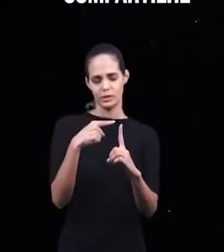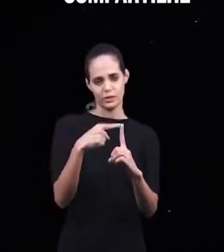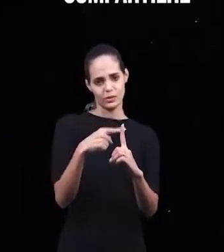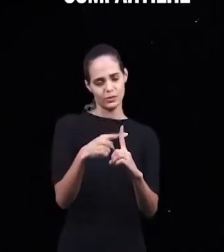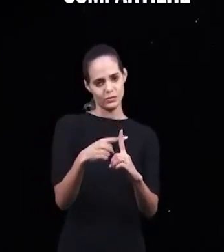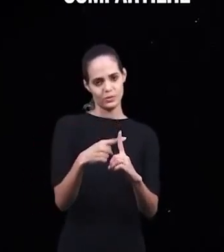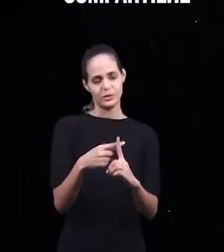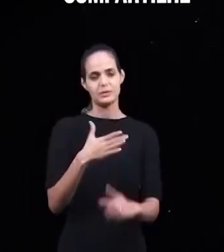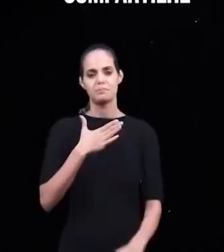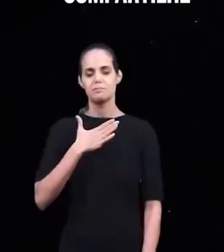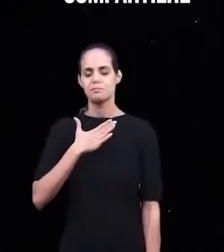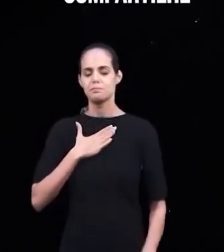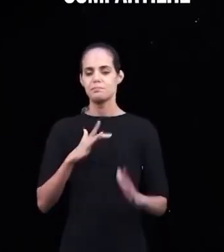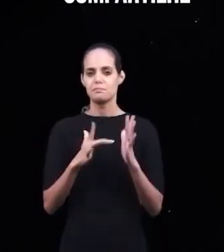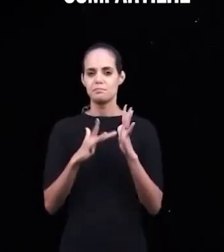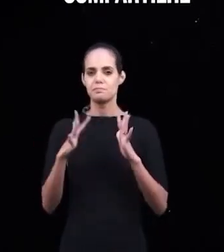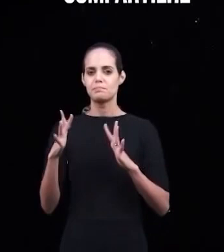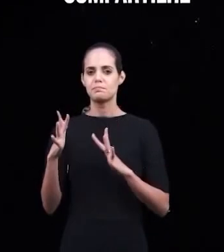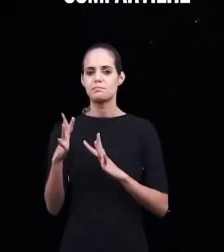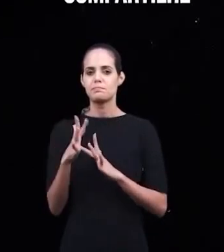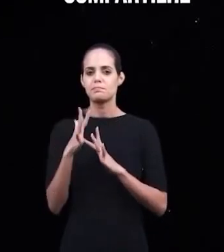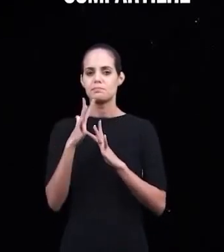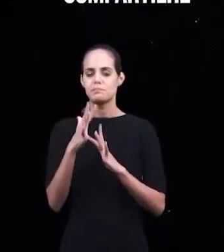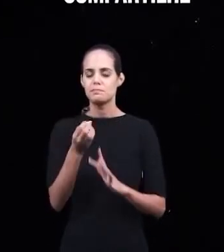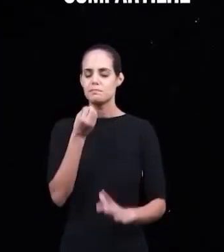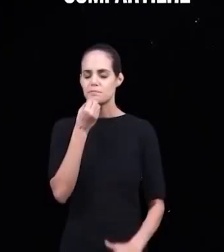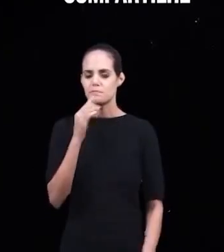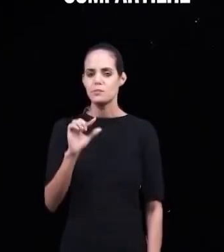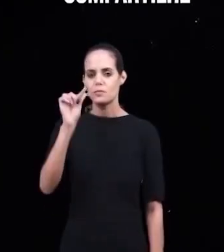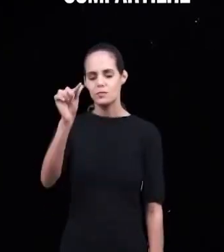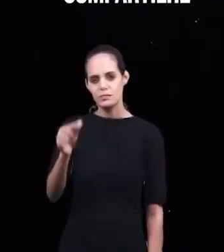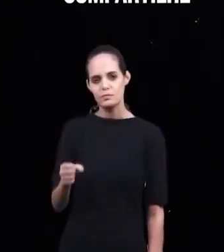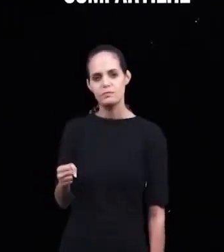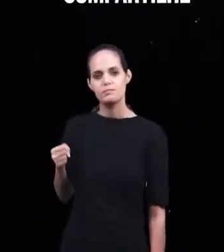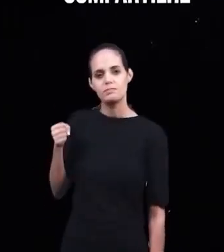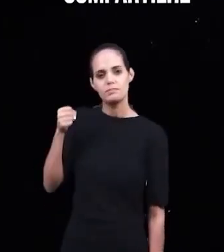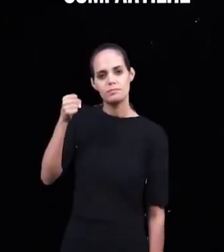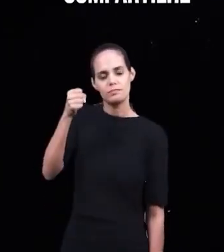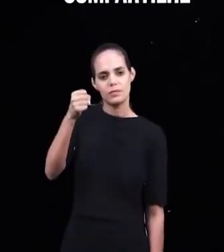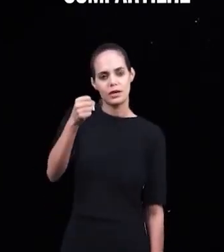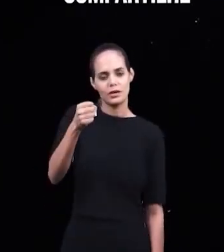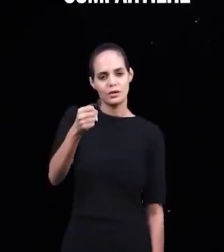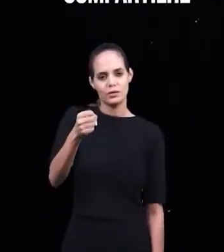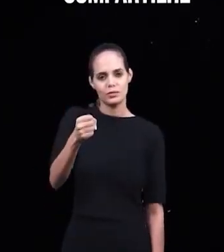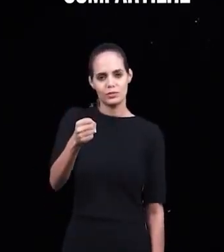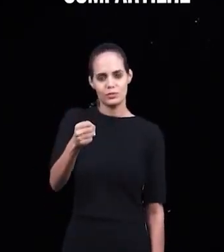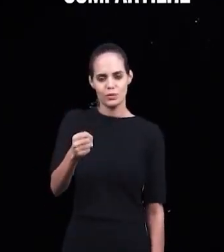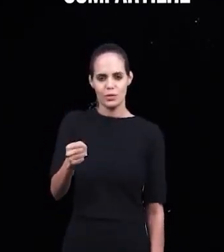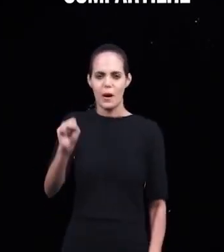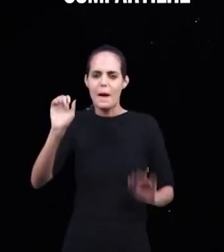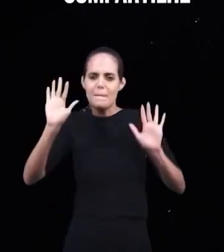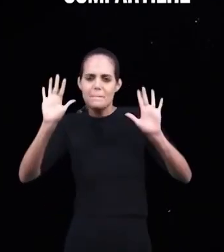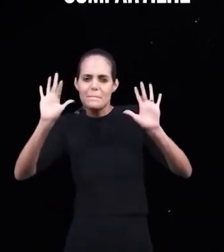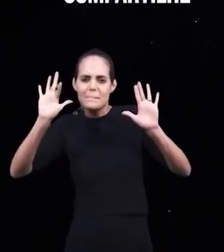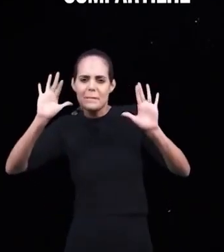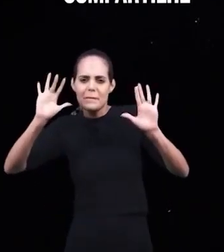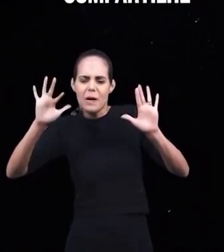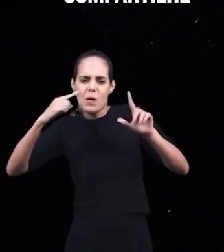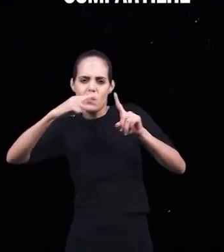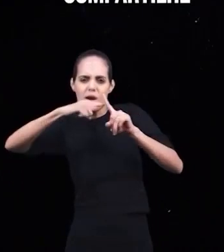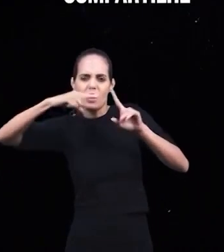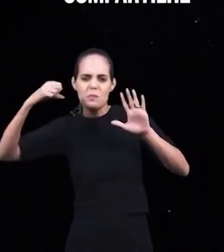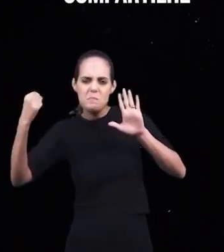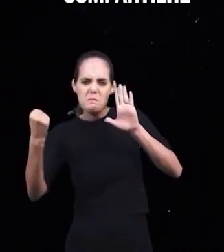meu Jesus, o bom pastor. A mão que foi na